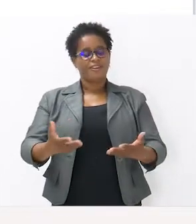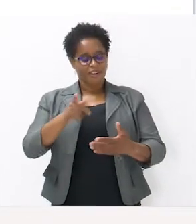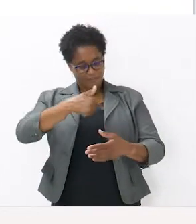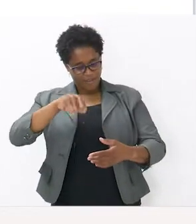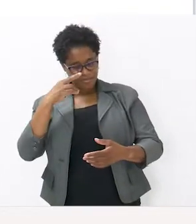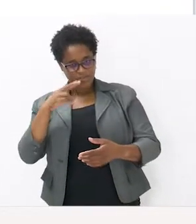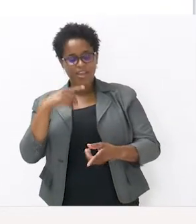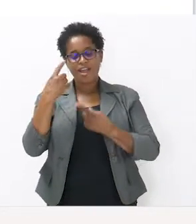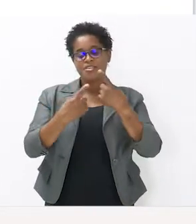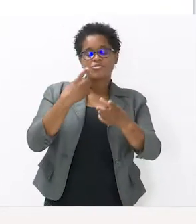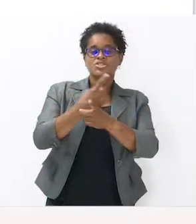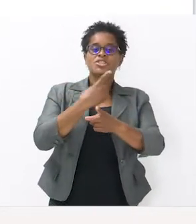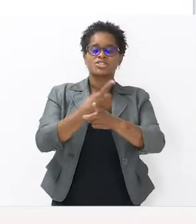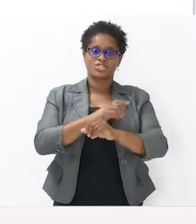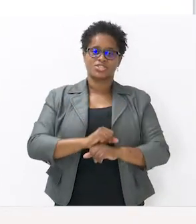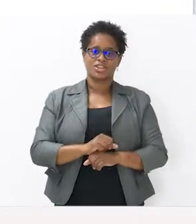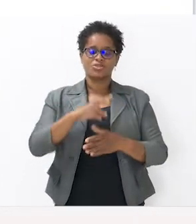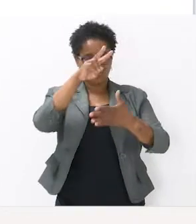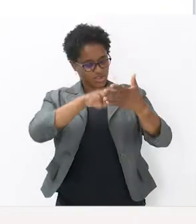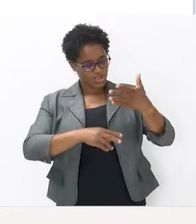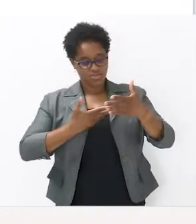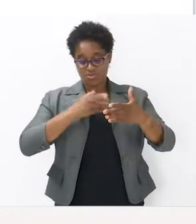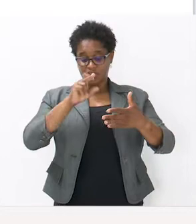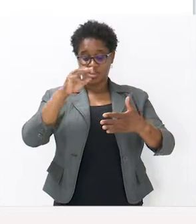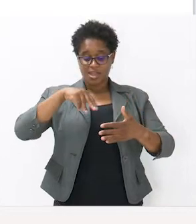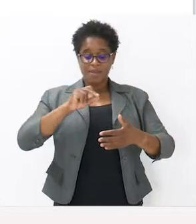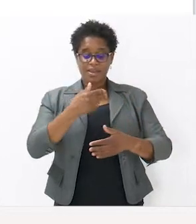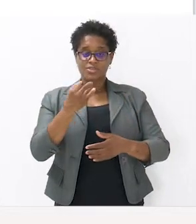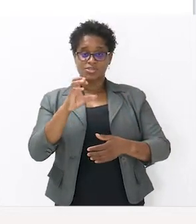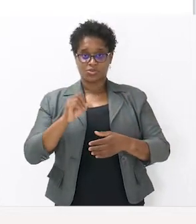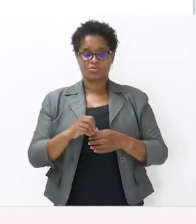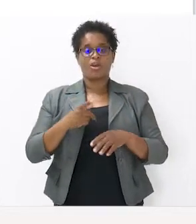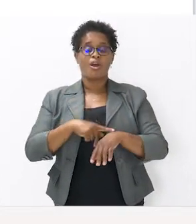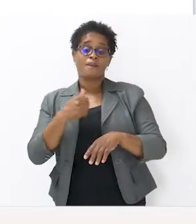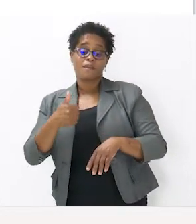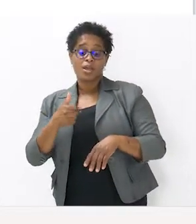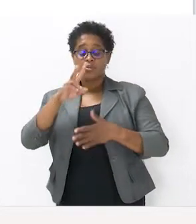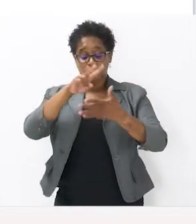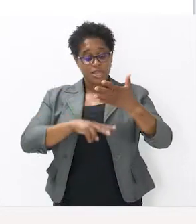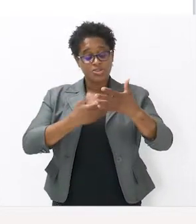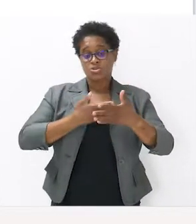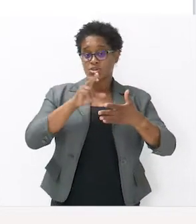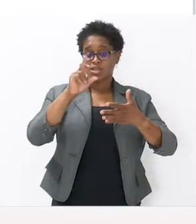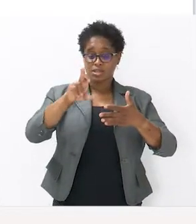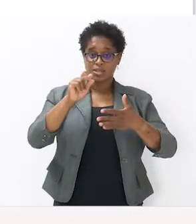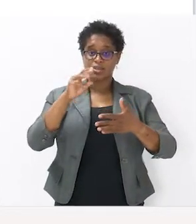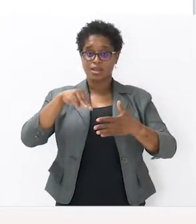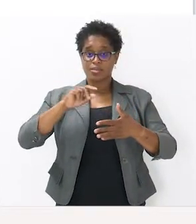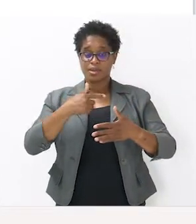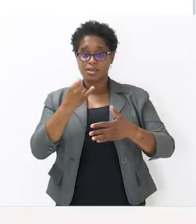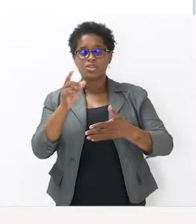Vejamos agora algumas características do texto dramático. Ora bem, o texto dramático é escrito por